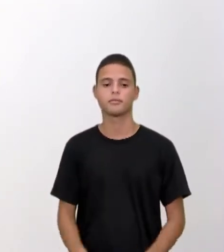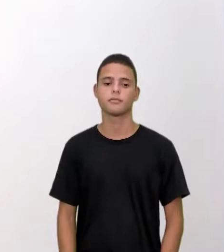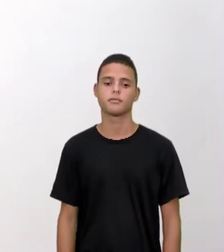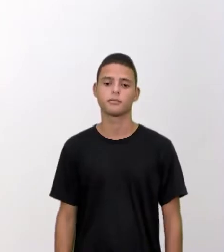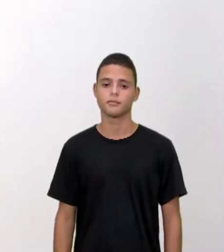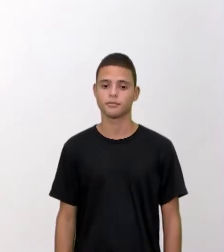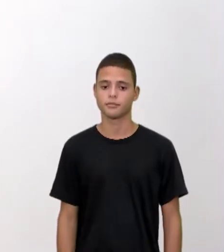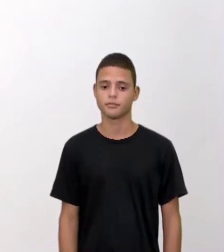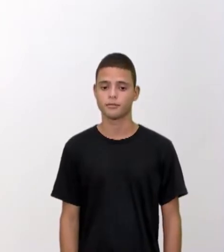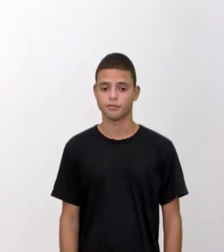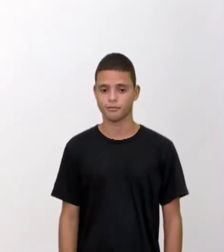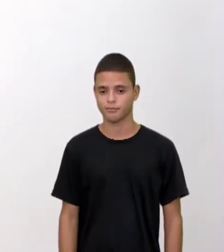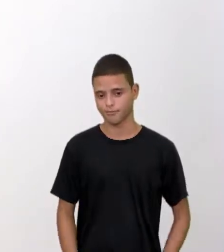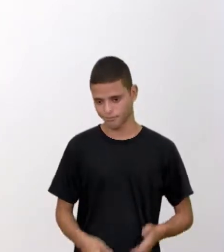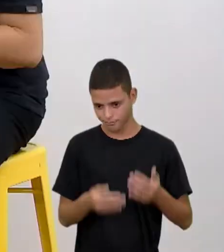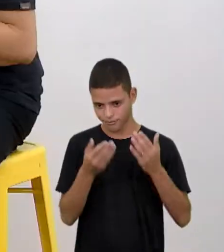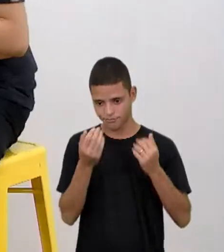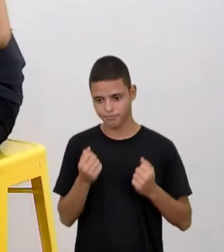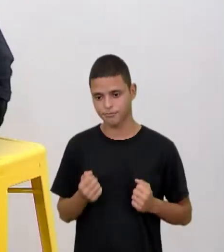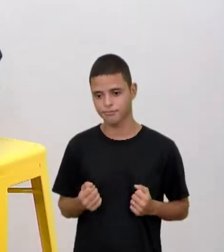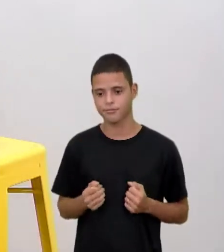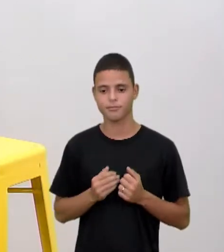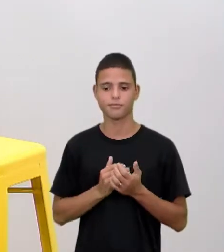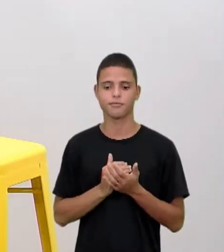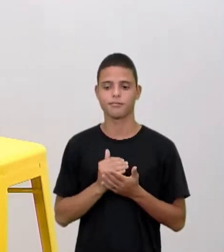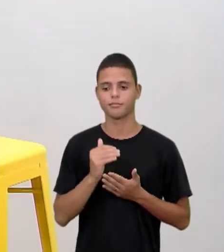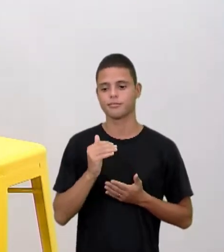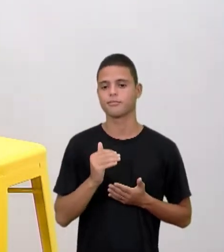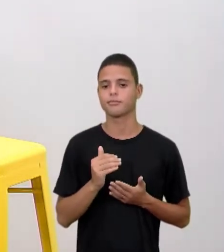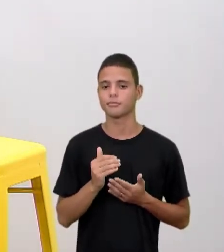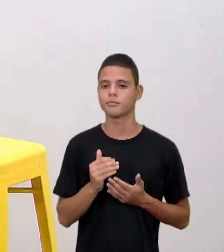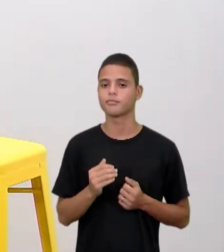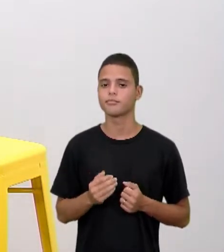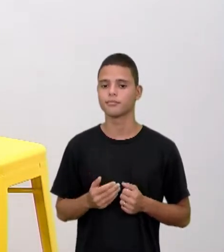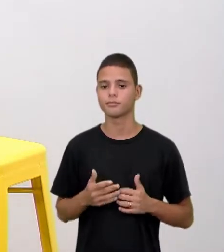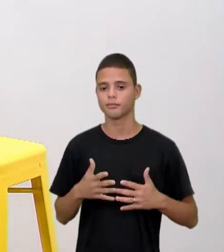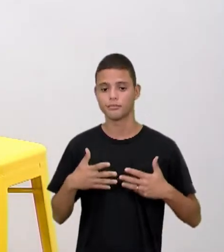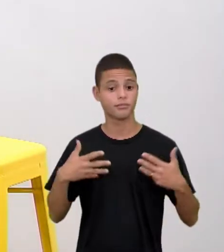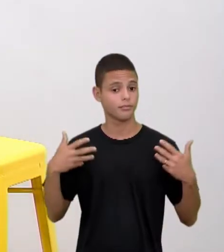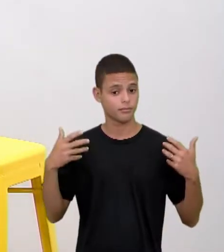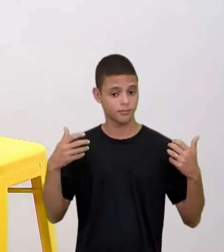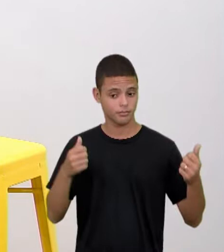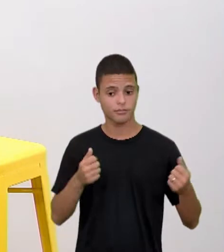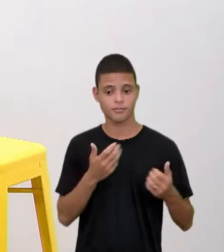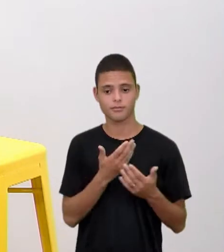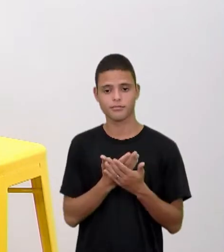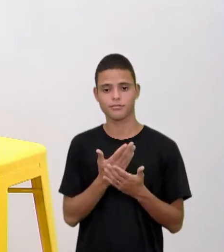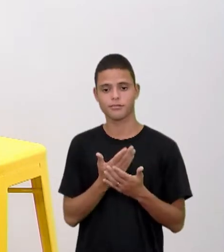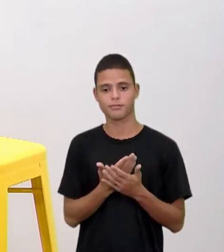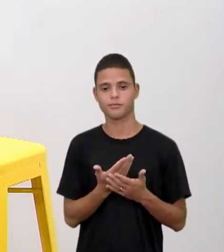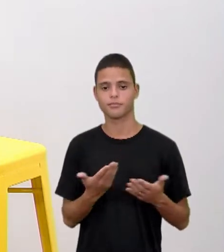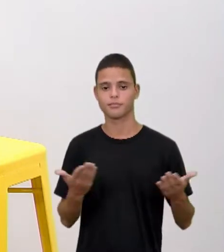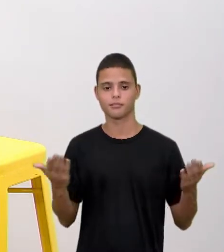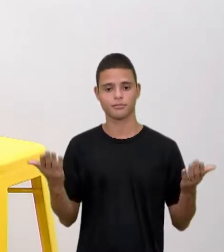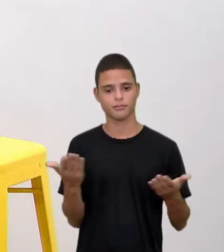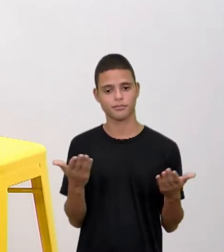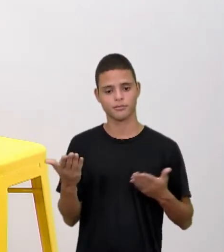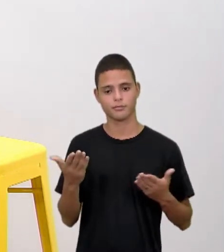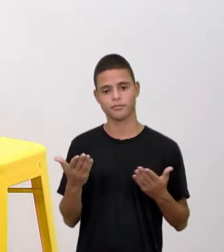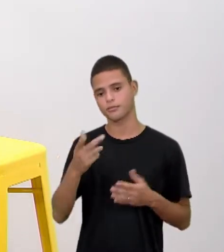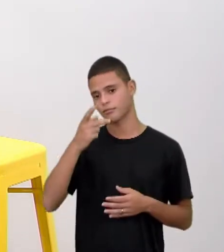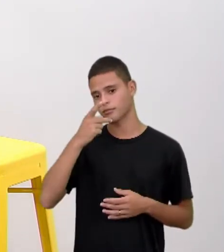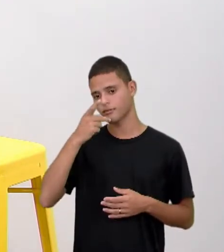Eu vou até para a lousa para a gente começar aqui a nossa aula maravilhosa. E a gente hoje, especificamente, vai falar sobre